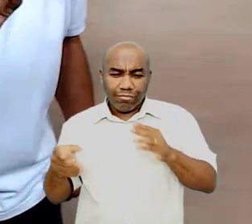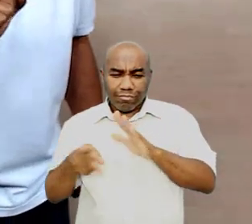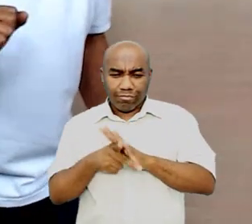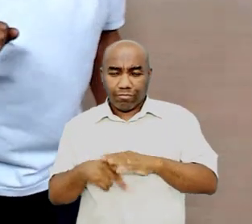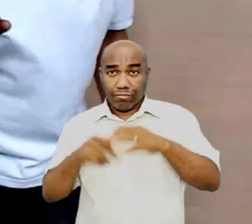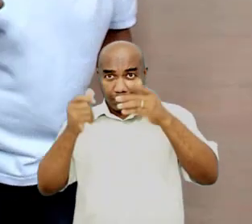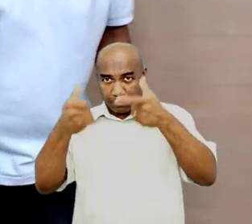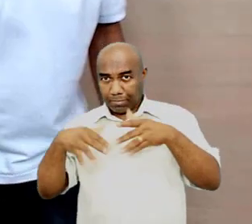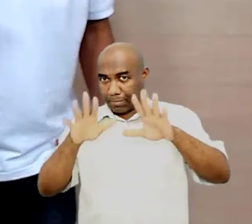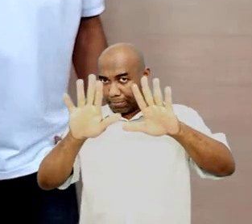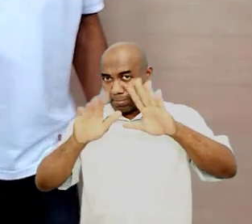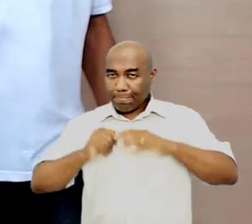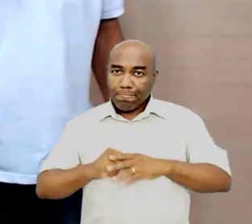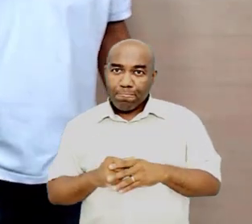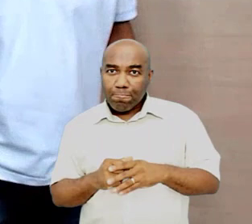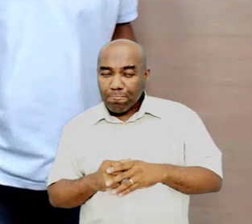palavra,